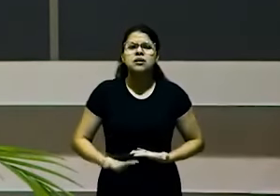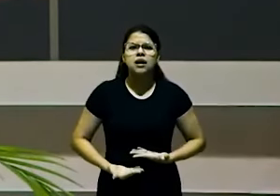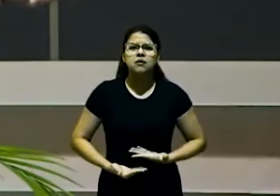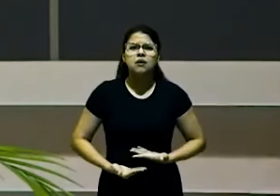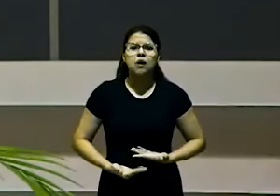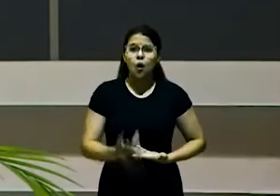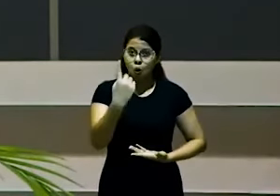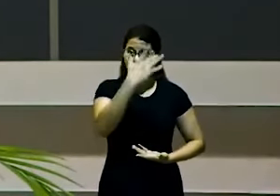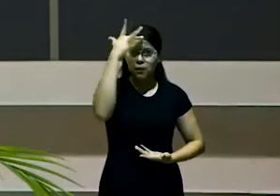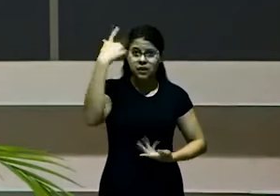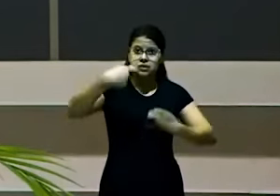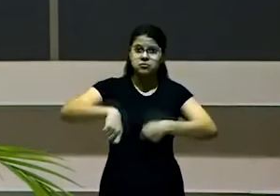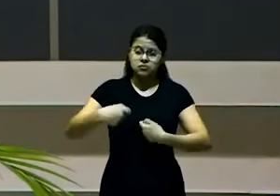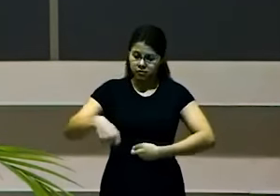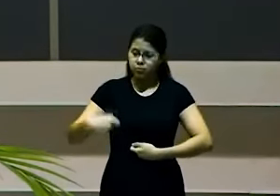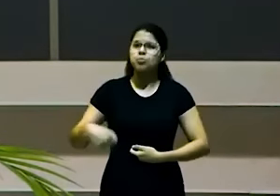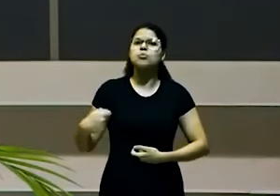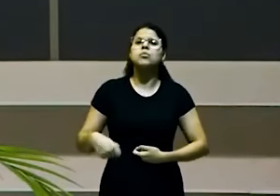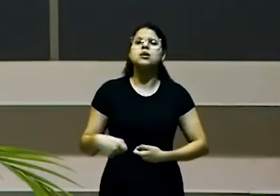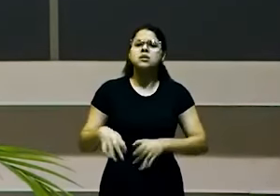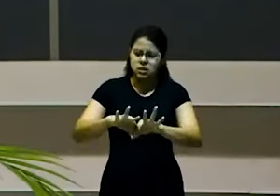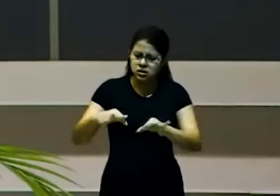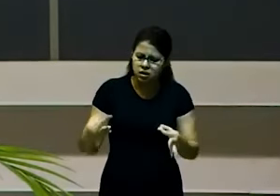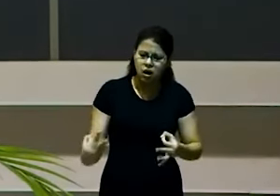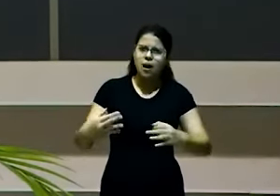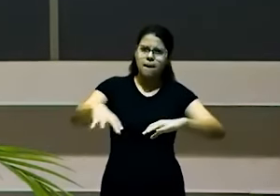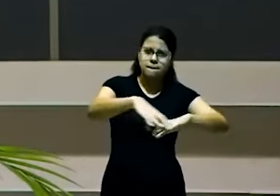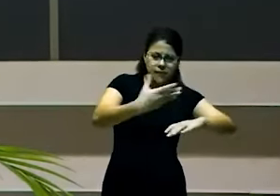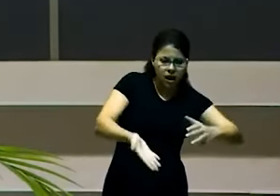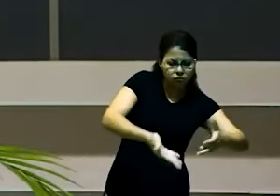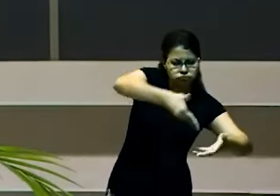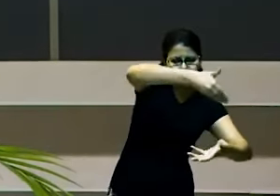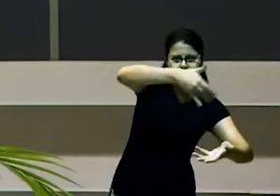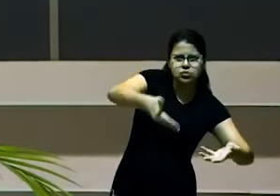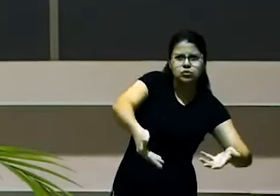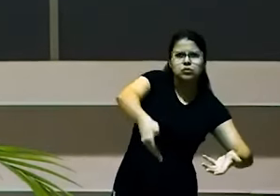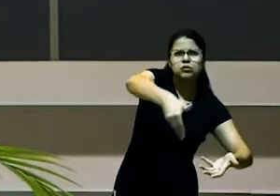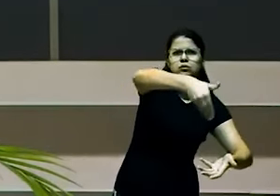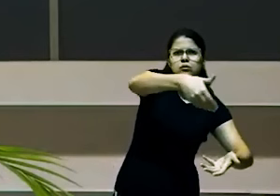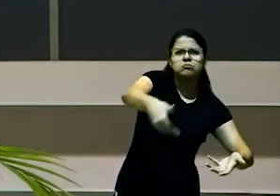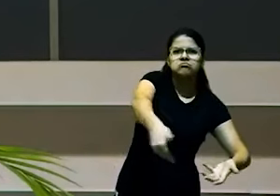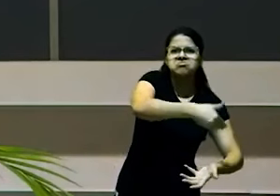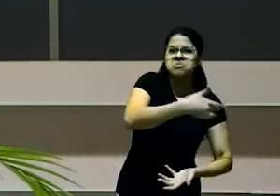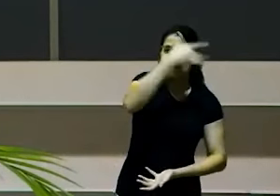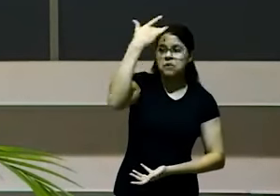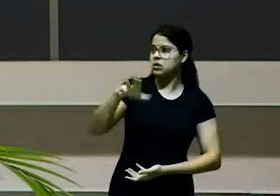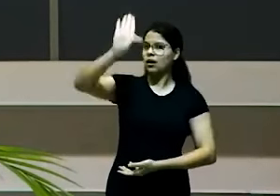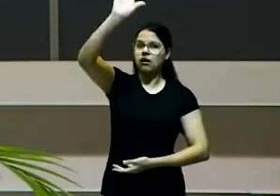de servo para lavar os pés ninguém se